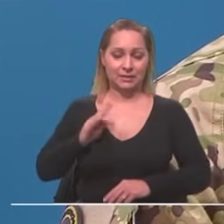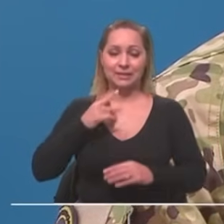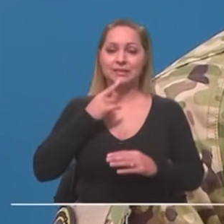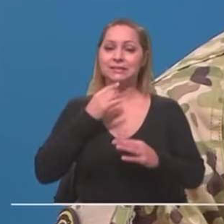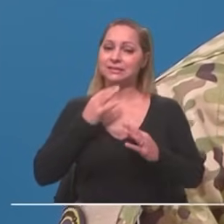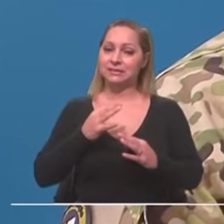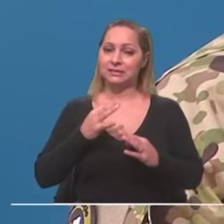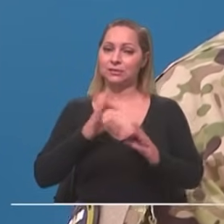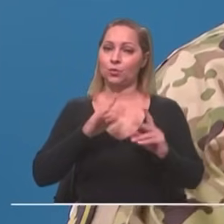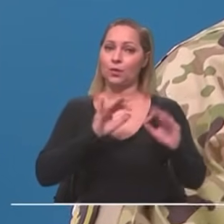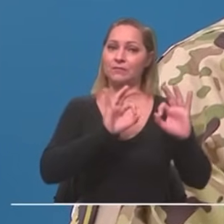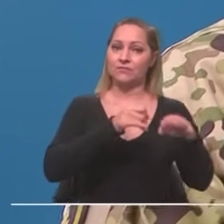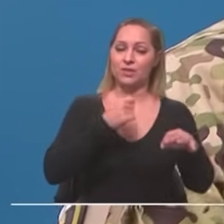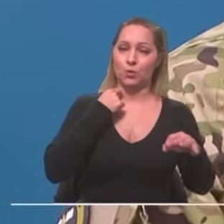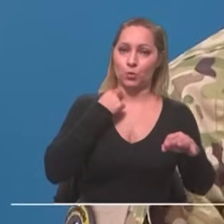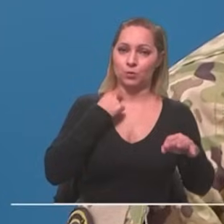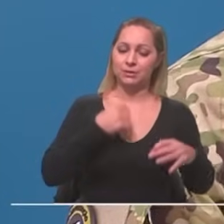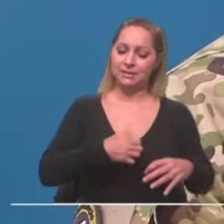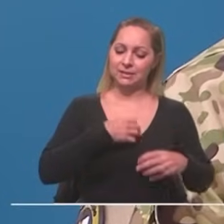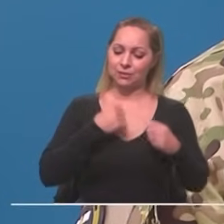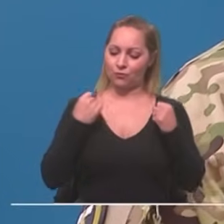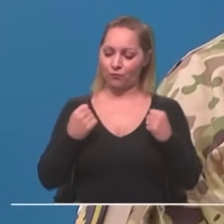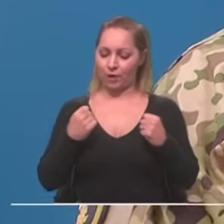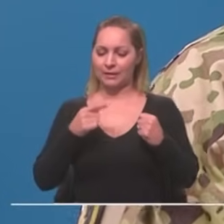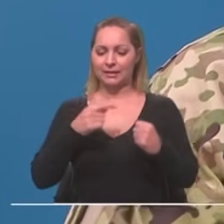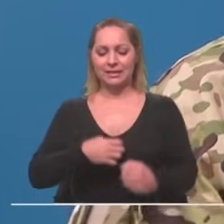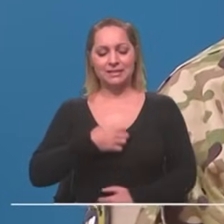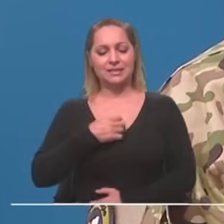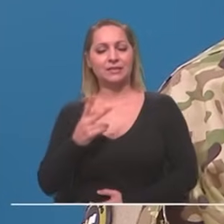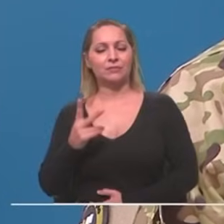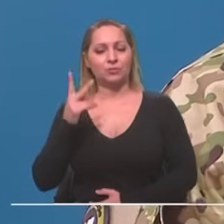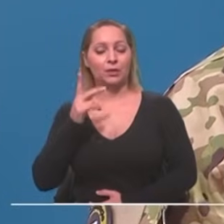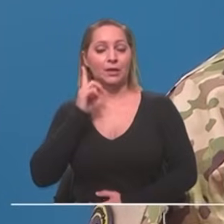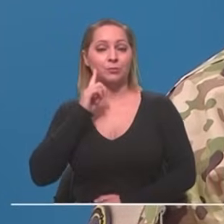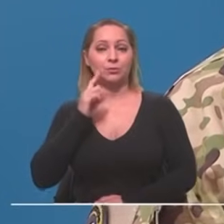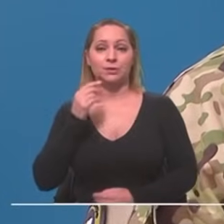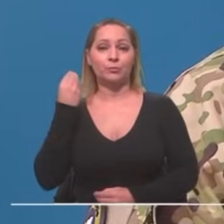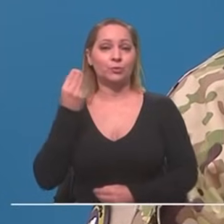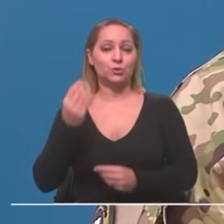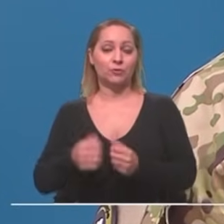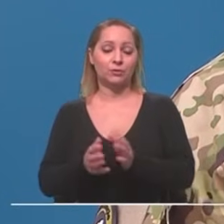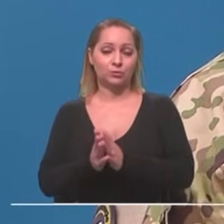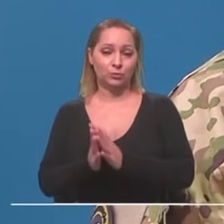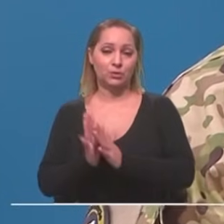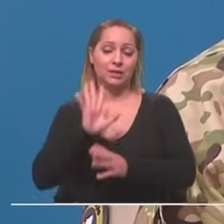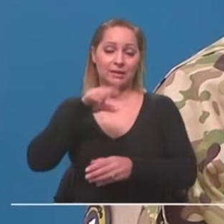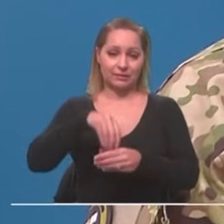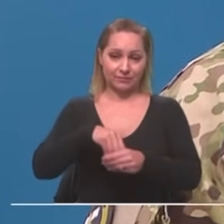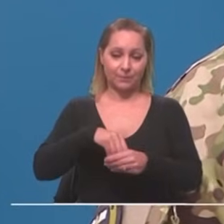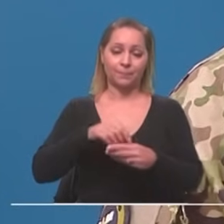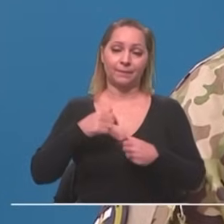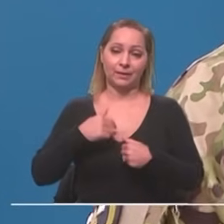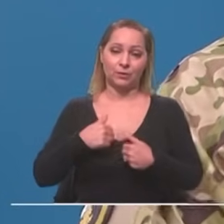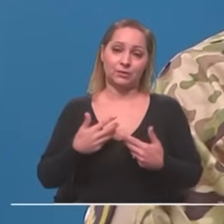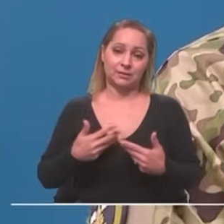quando finalizou, e esse sentimento de vitória é importante para todos os jovens que vêm para as fileiras. E nós tentamos